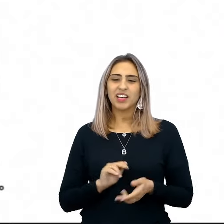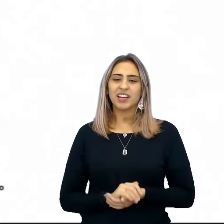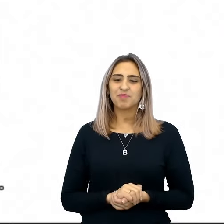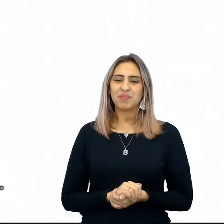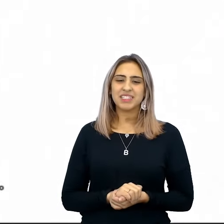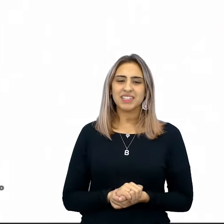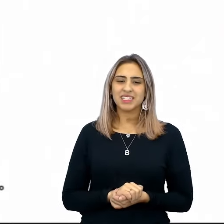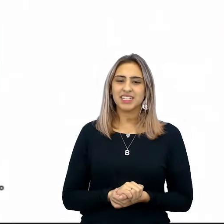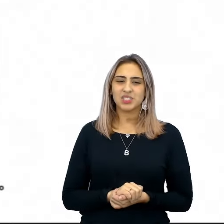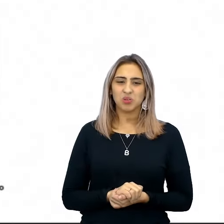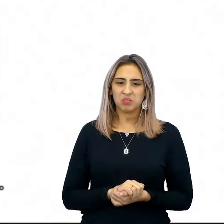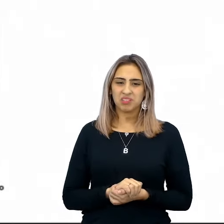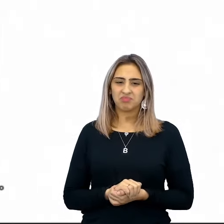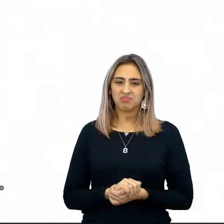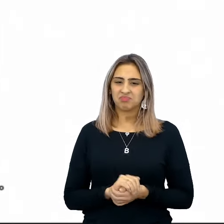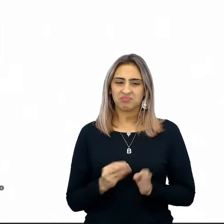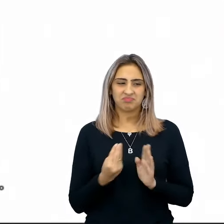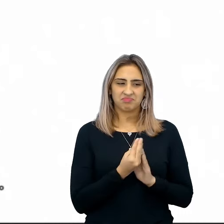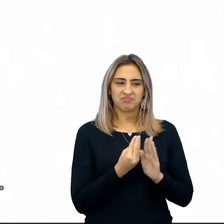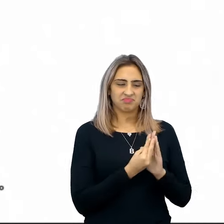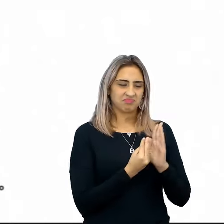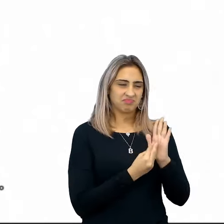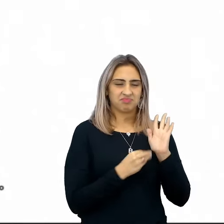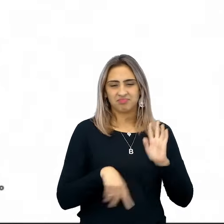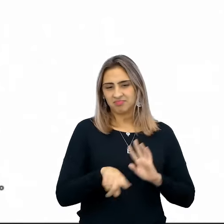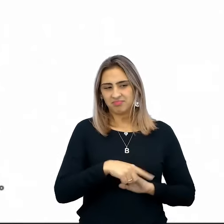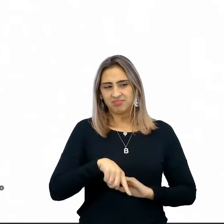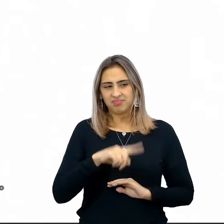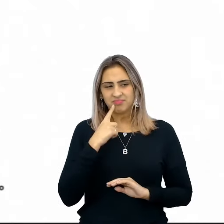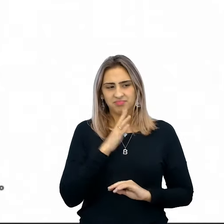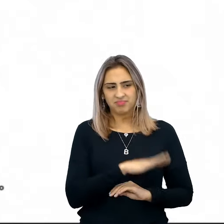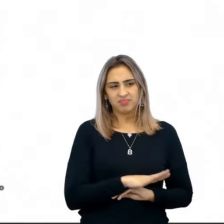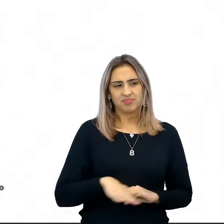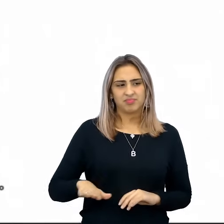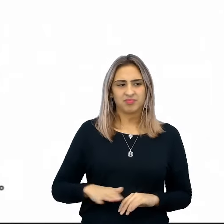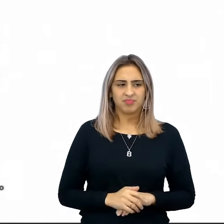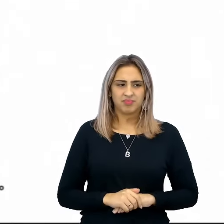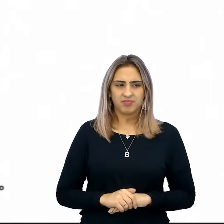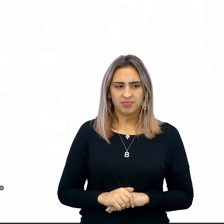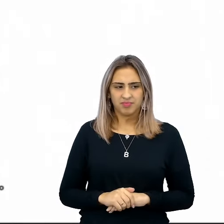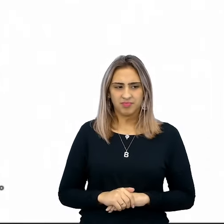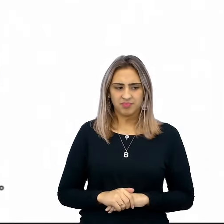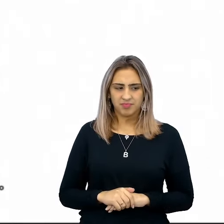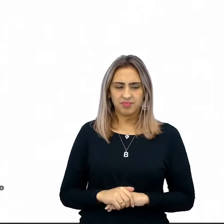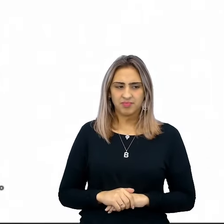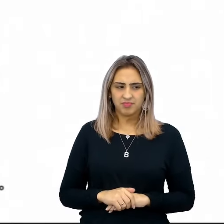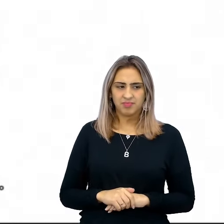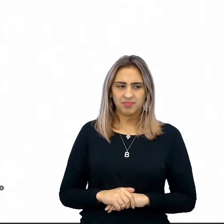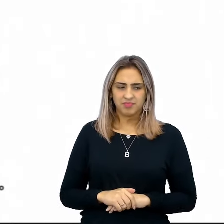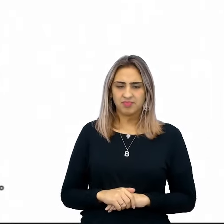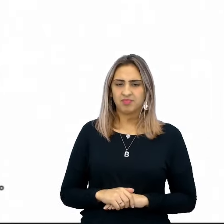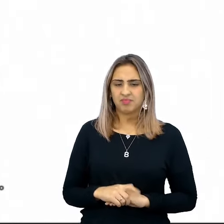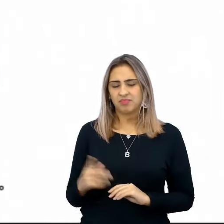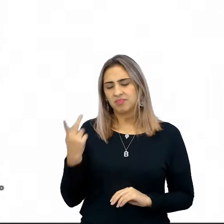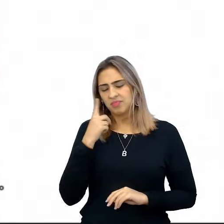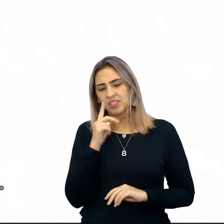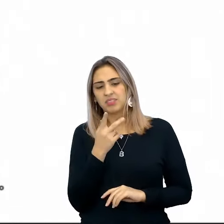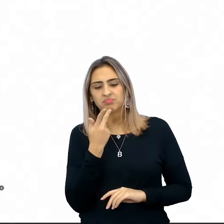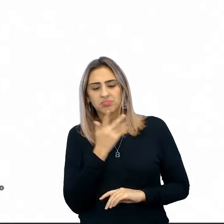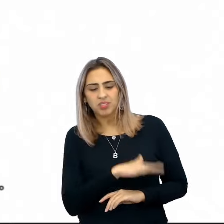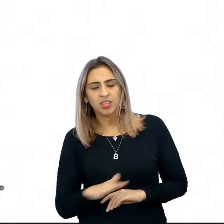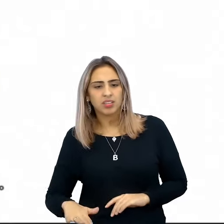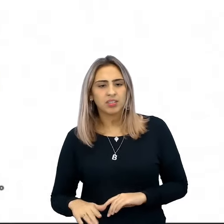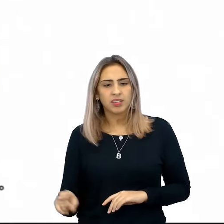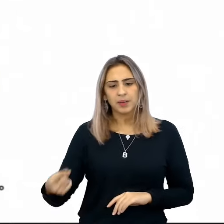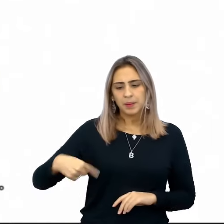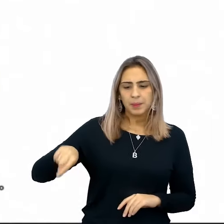quantas cartelas que foram compradas. Então, as crianças, elas podem ter, você pode trabalhar com as crianças, né? Se elas